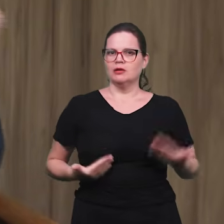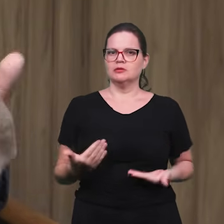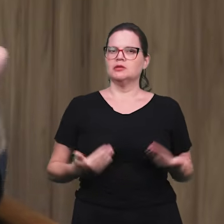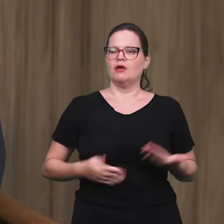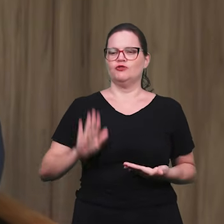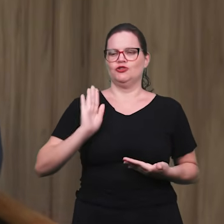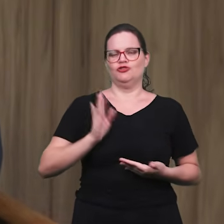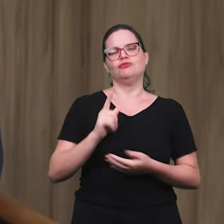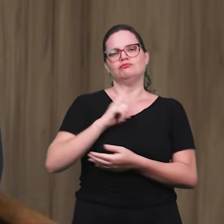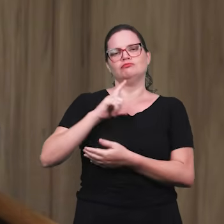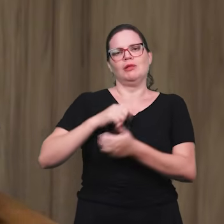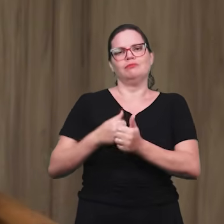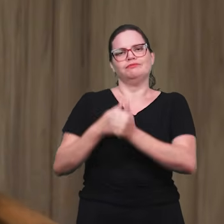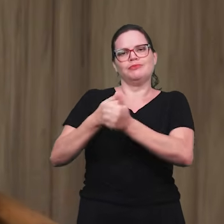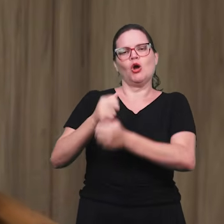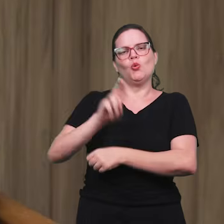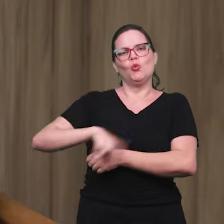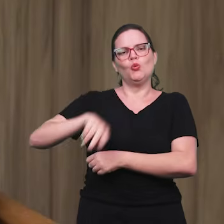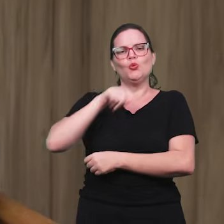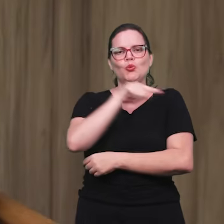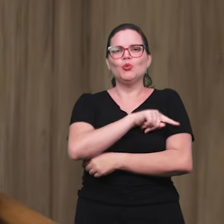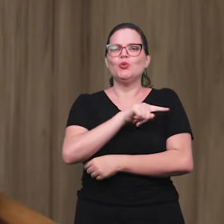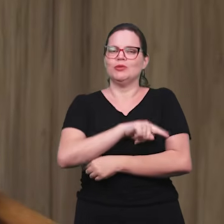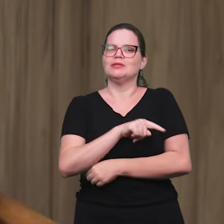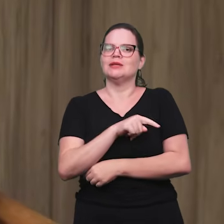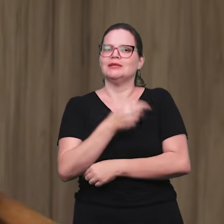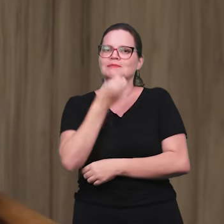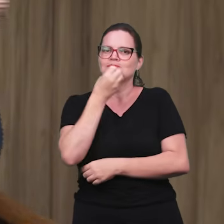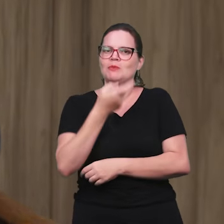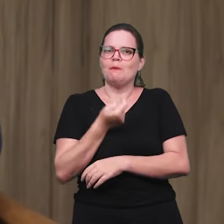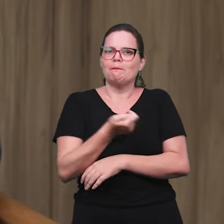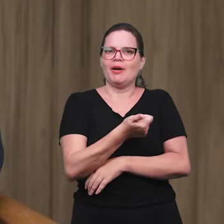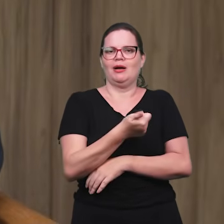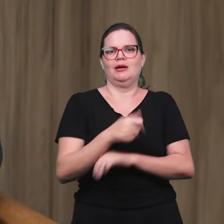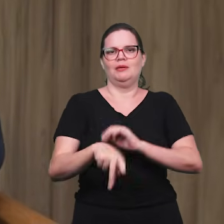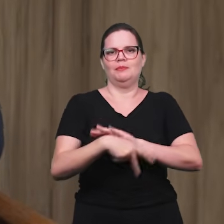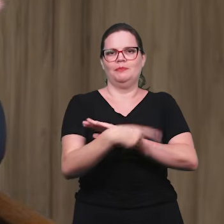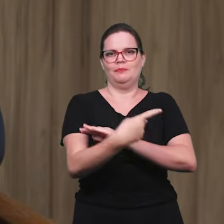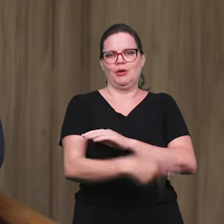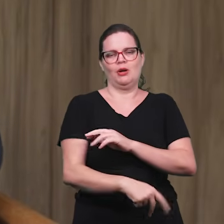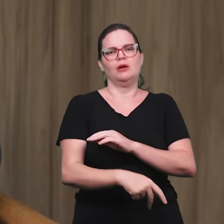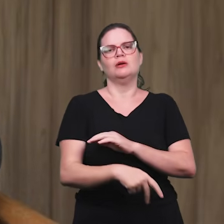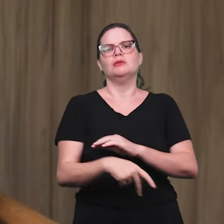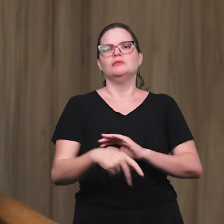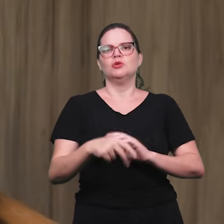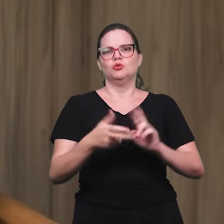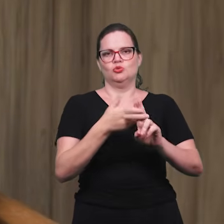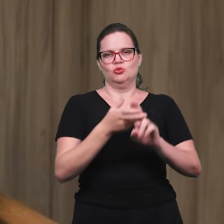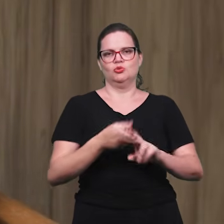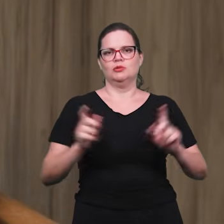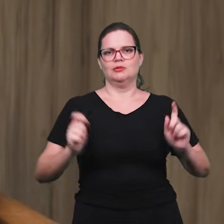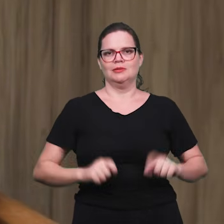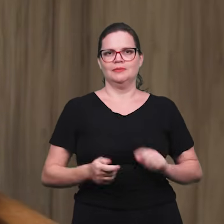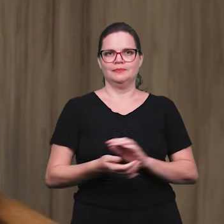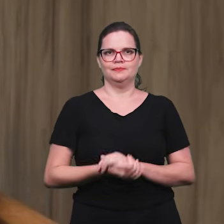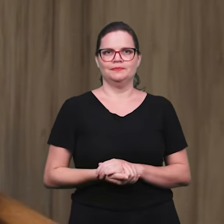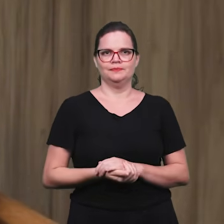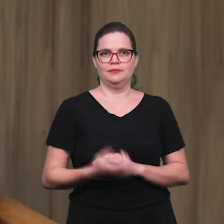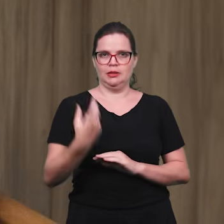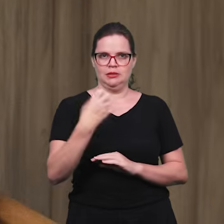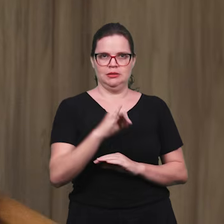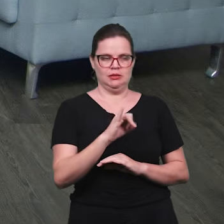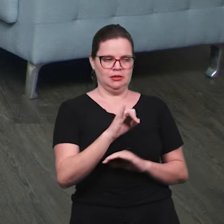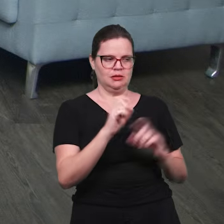eles já fazem esse acompanhamento, que já usam esse benefício que nós temos aí a nível de Sistema Único de Saúde. Se